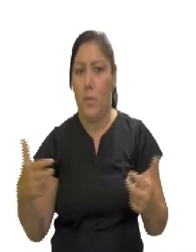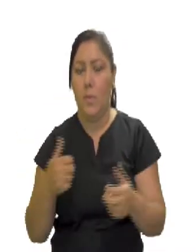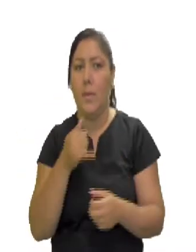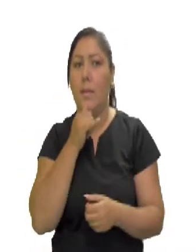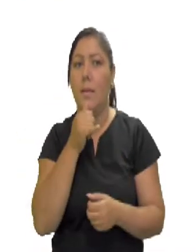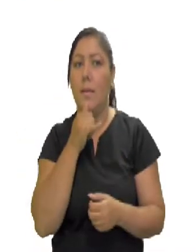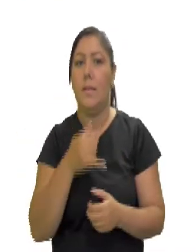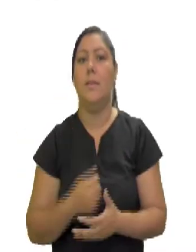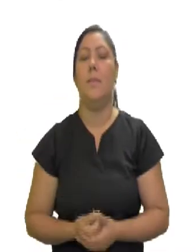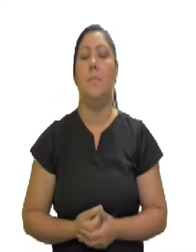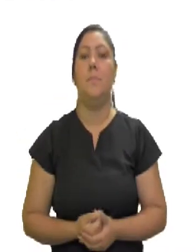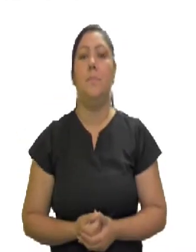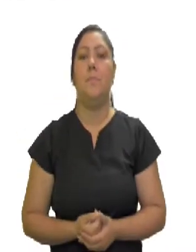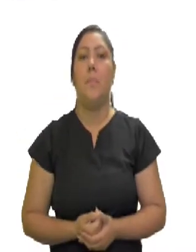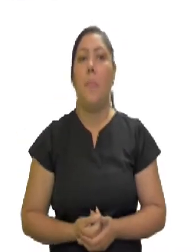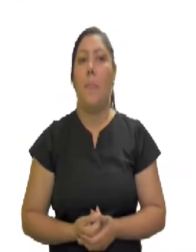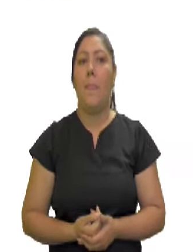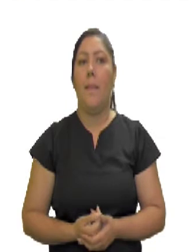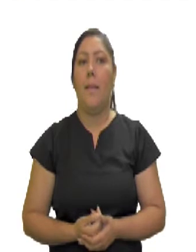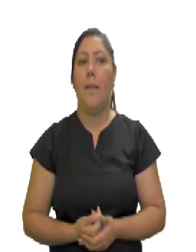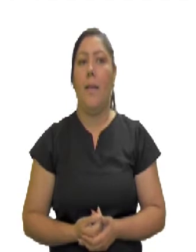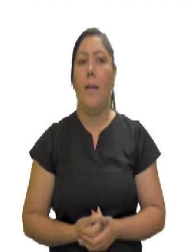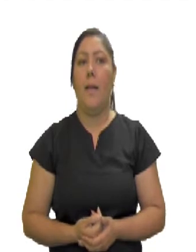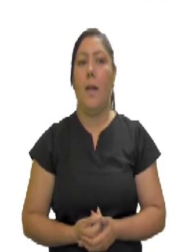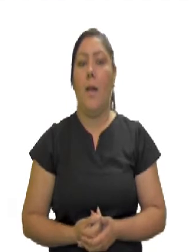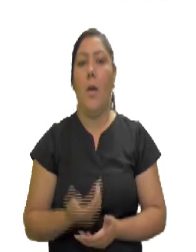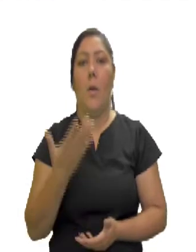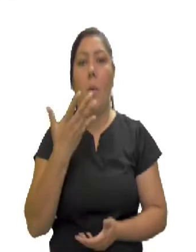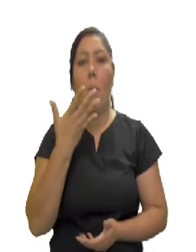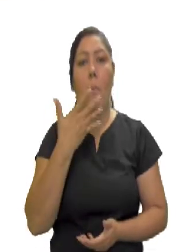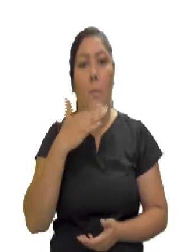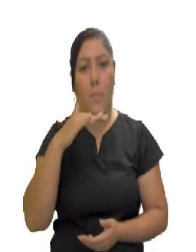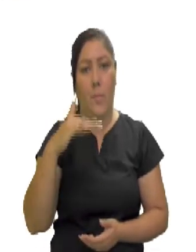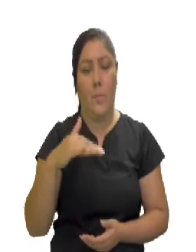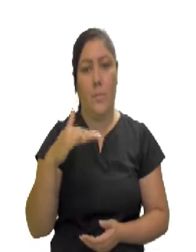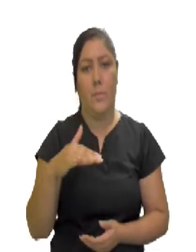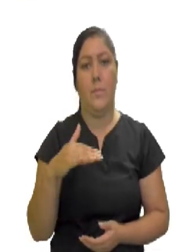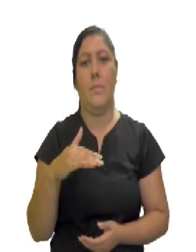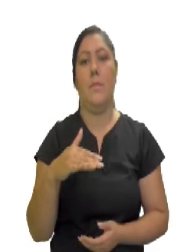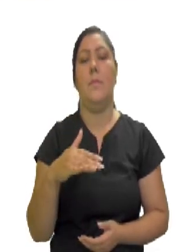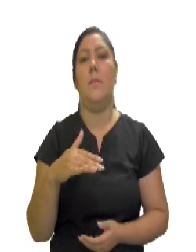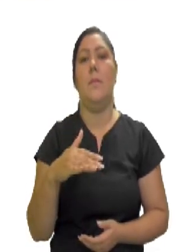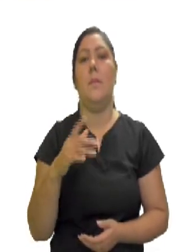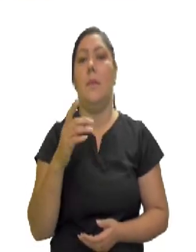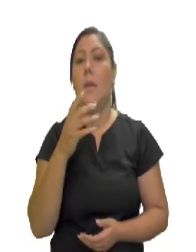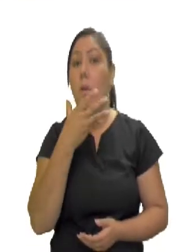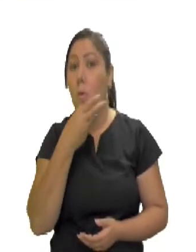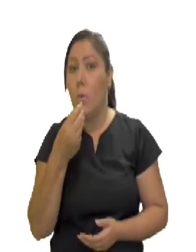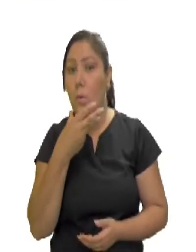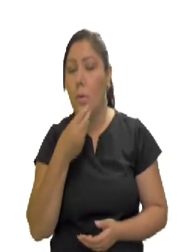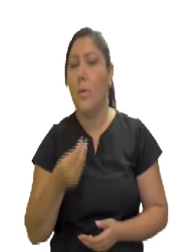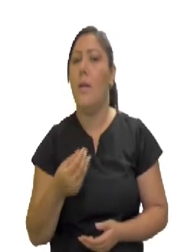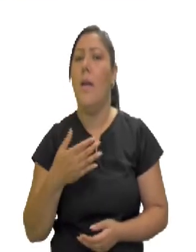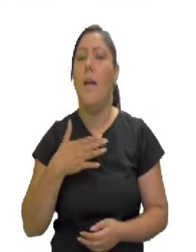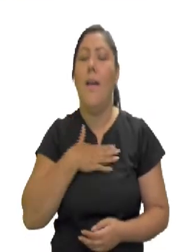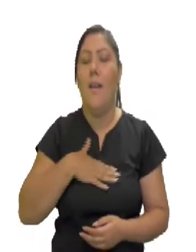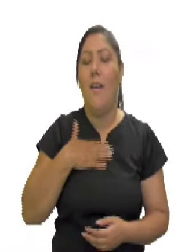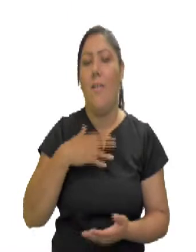dançar. O menino. Onde está o artigo ali, professora? A letra